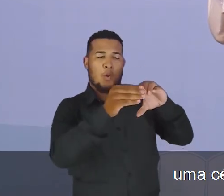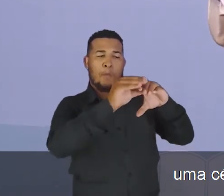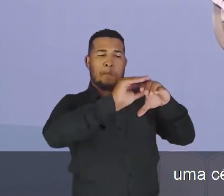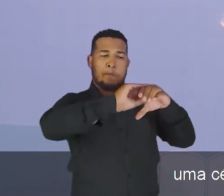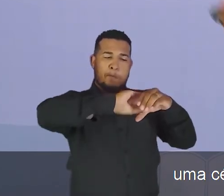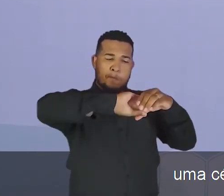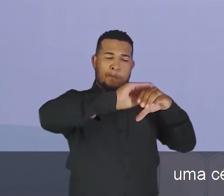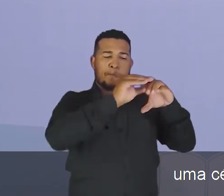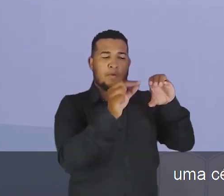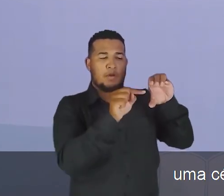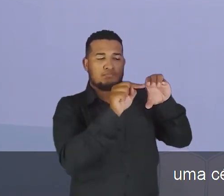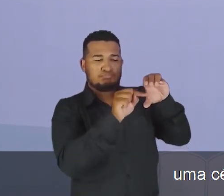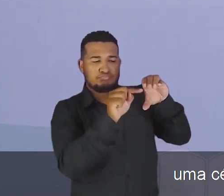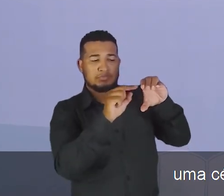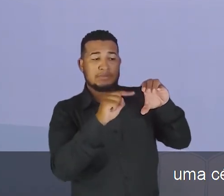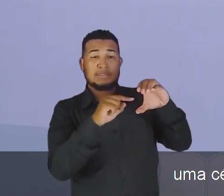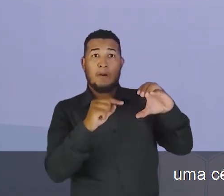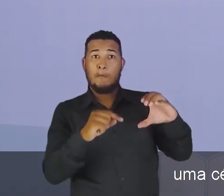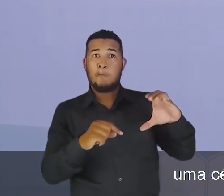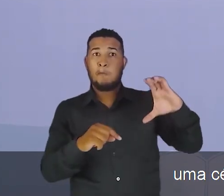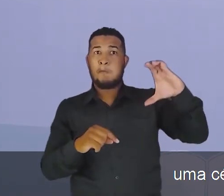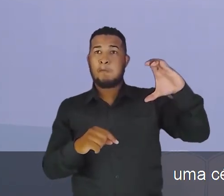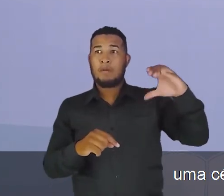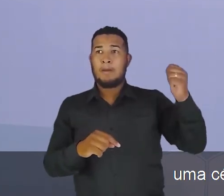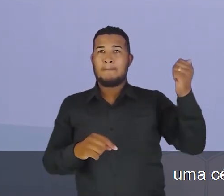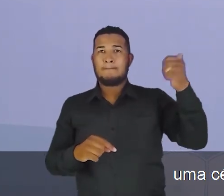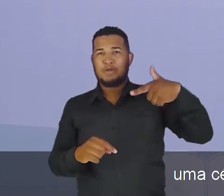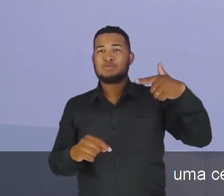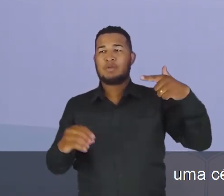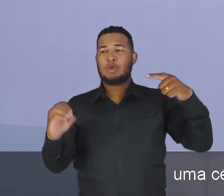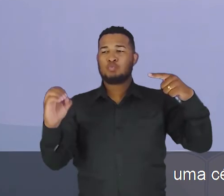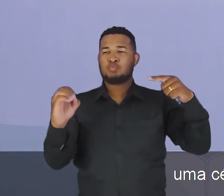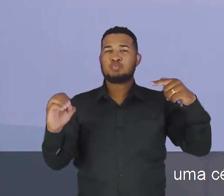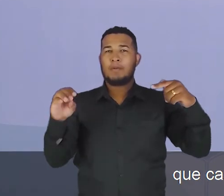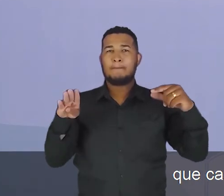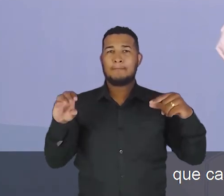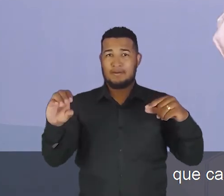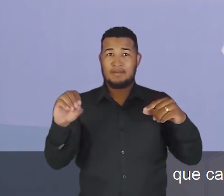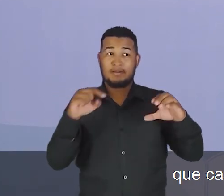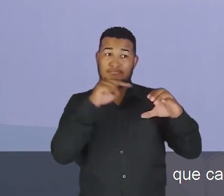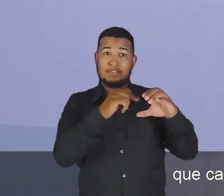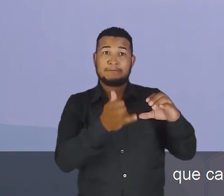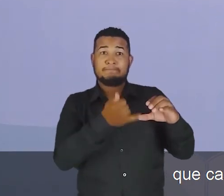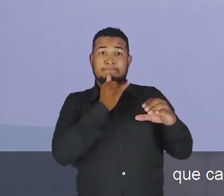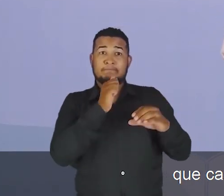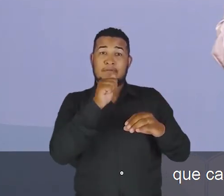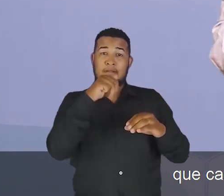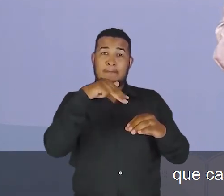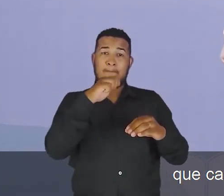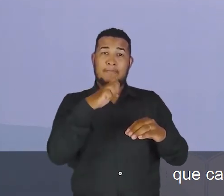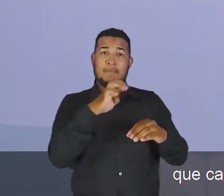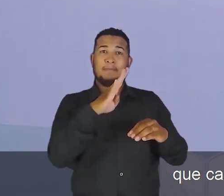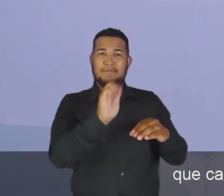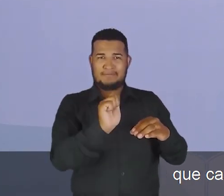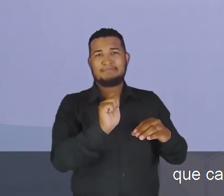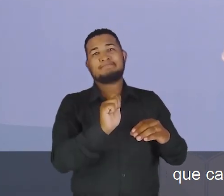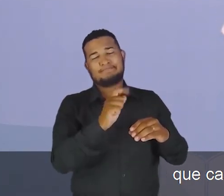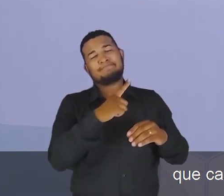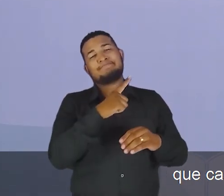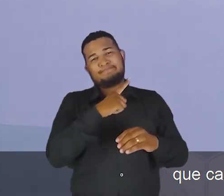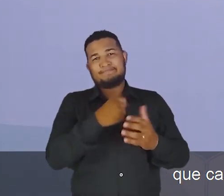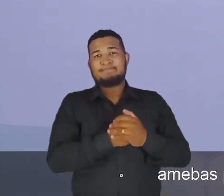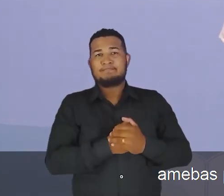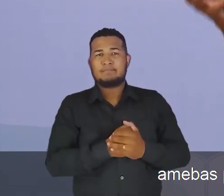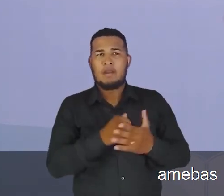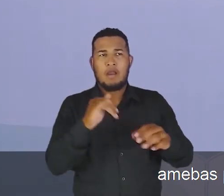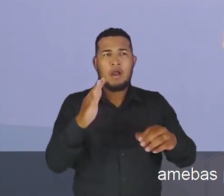uma célula muito maior. E a ameba é um exemplo de protozoário, que causa uma doença chamada de amebíase. Alguns